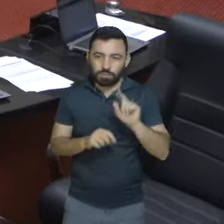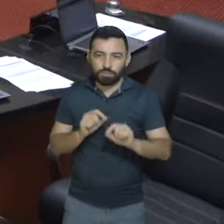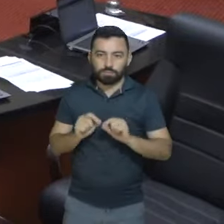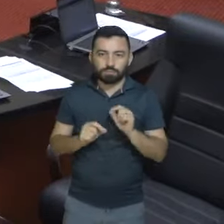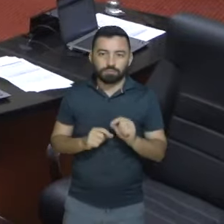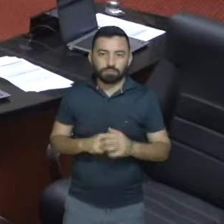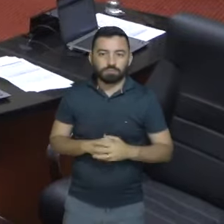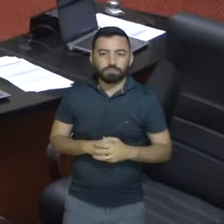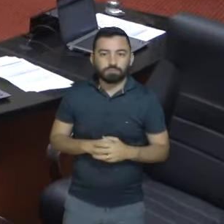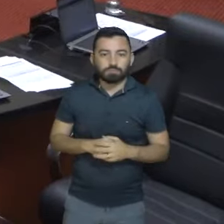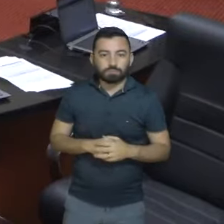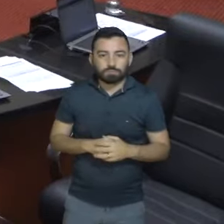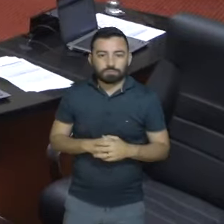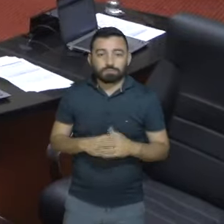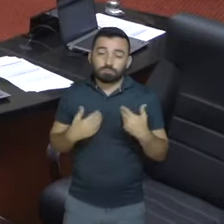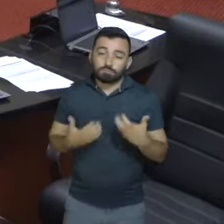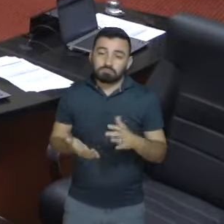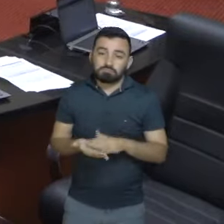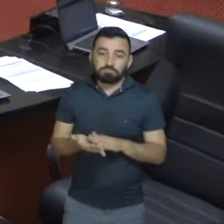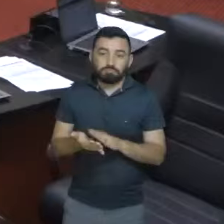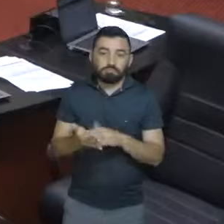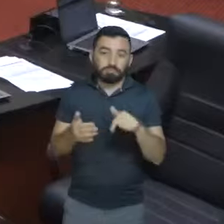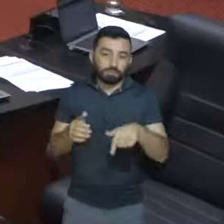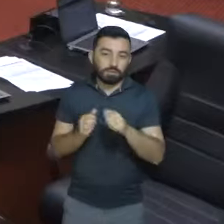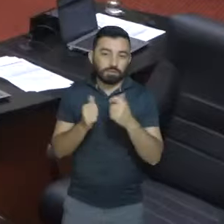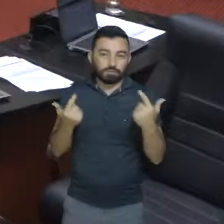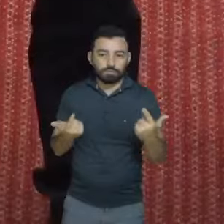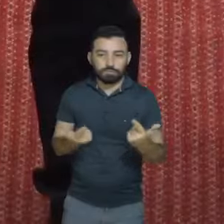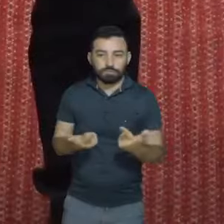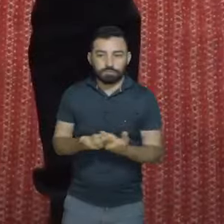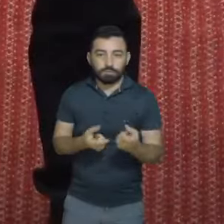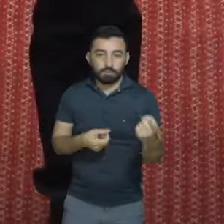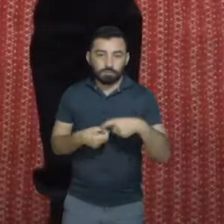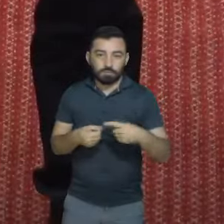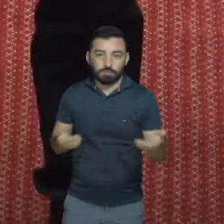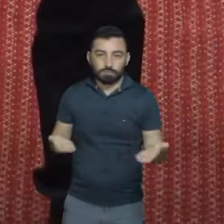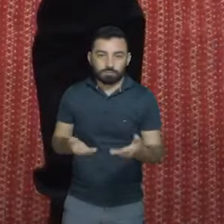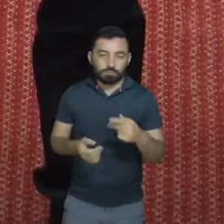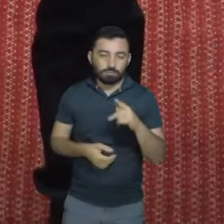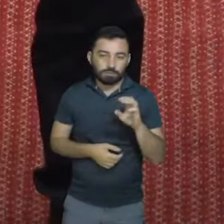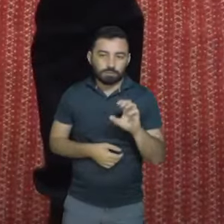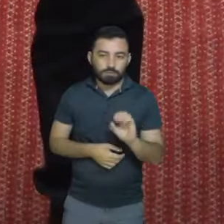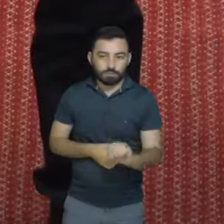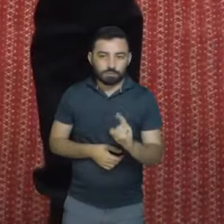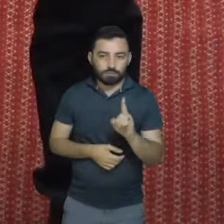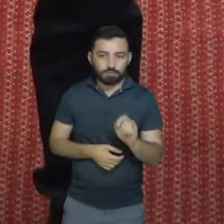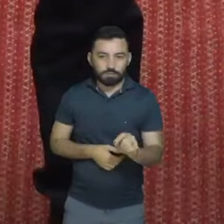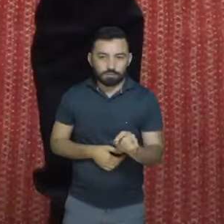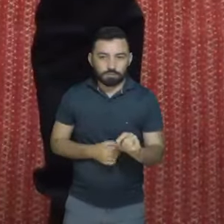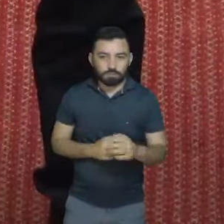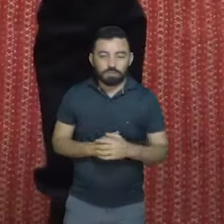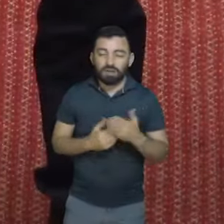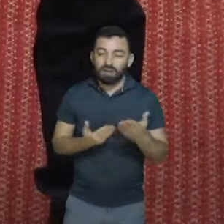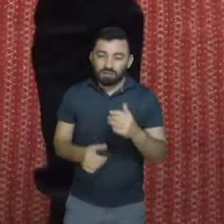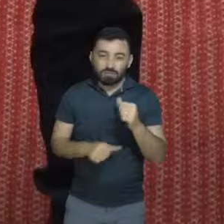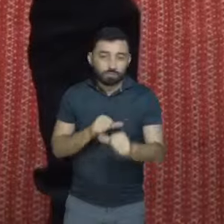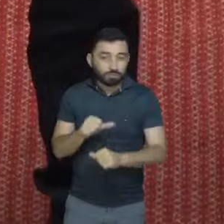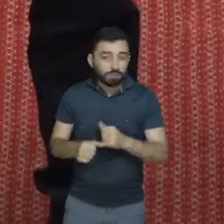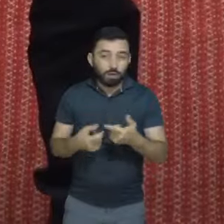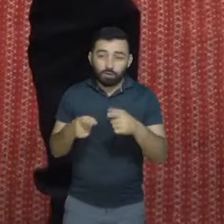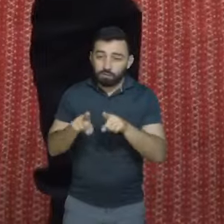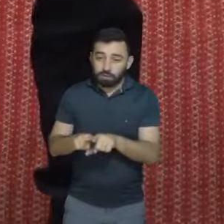presidente, gostaria de parabenizar essa casa por estar votando hoje a PEC 010, que vai transformar os convênios